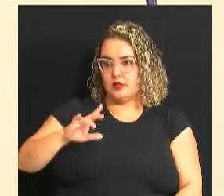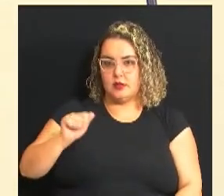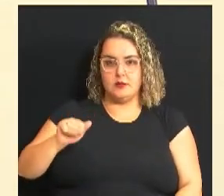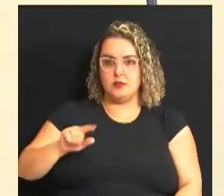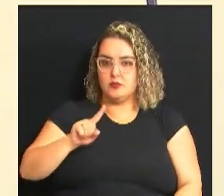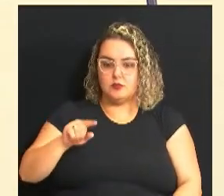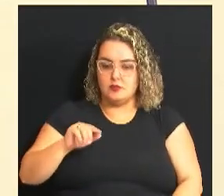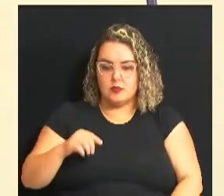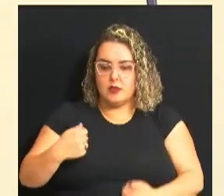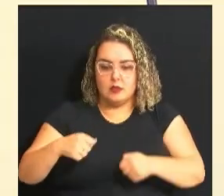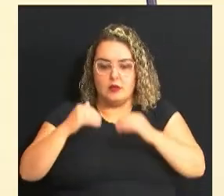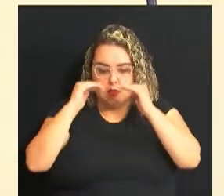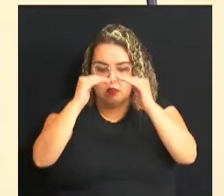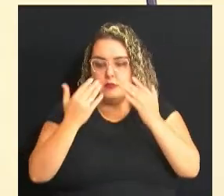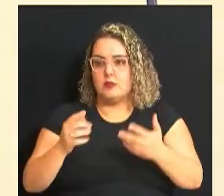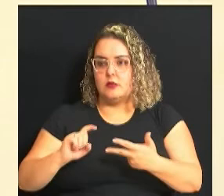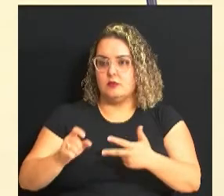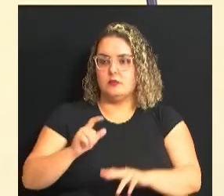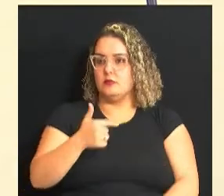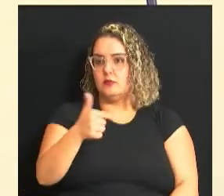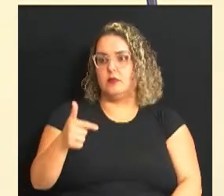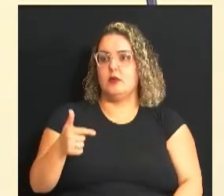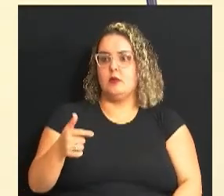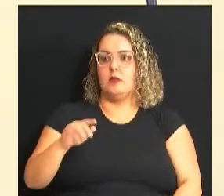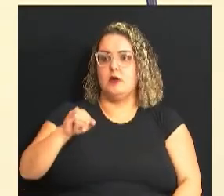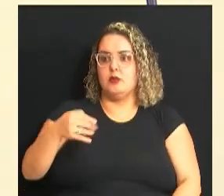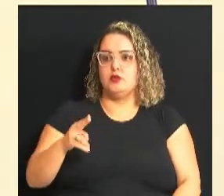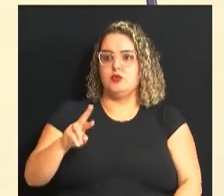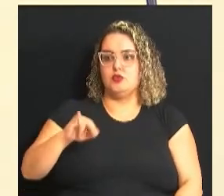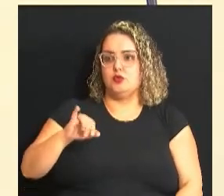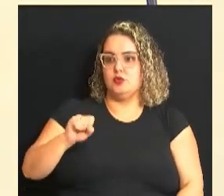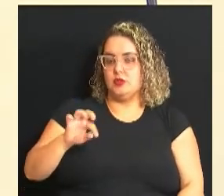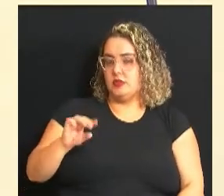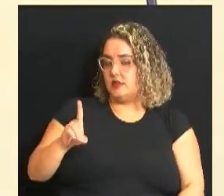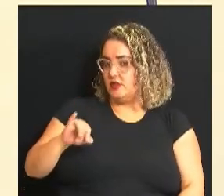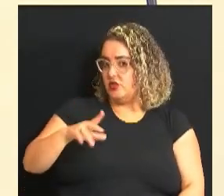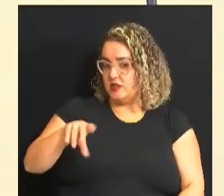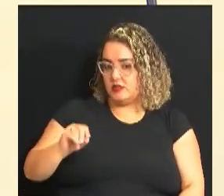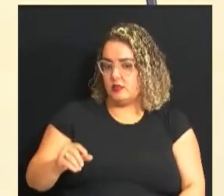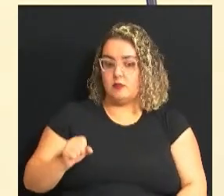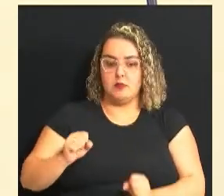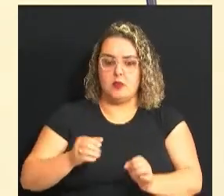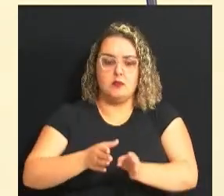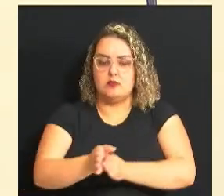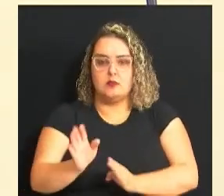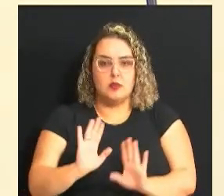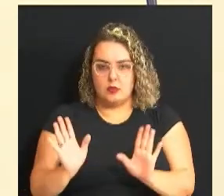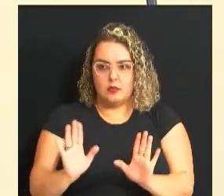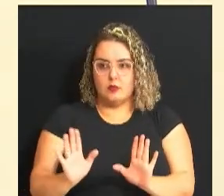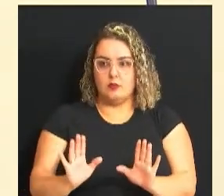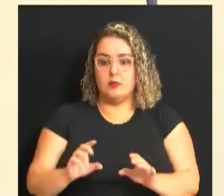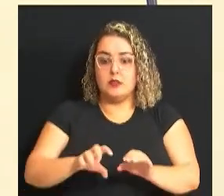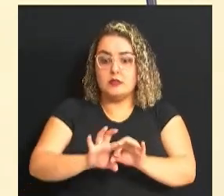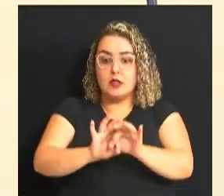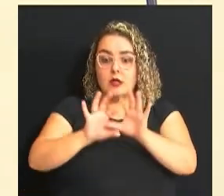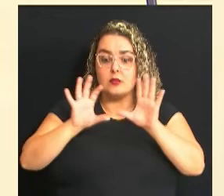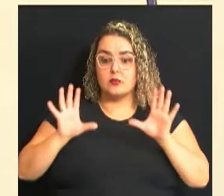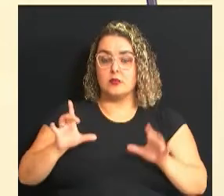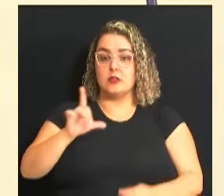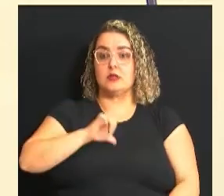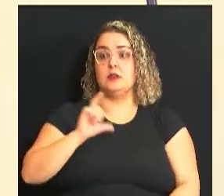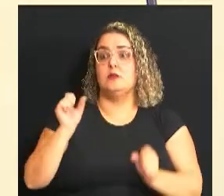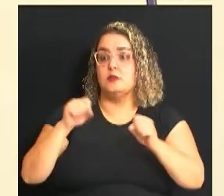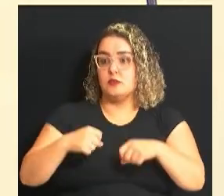sua função é de zelar, não há uma jurisdição acima que você possa recorrer do Conselho. Mas, nessa questão da autonomia, nós temos, sim,